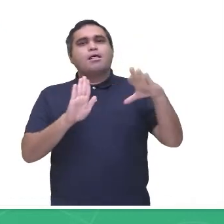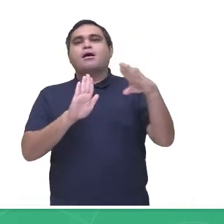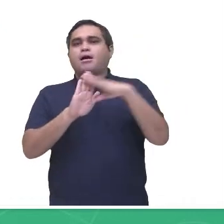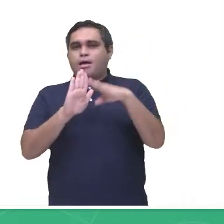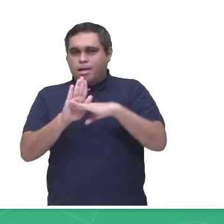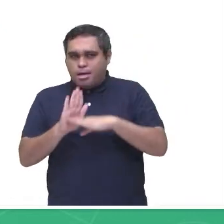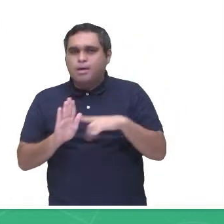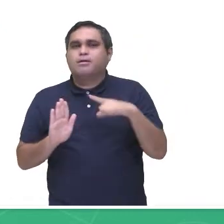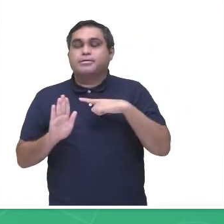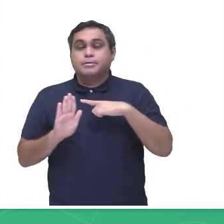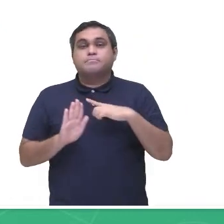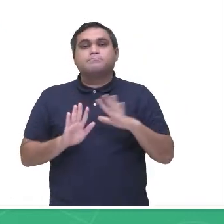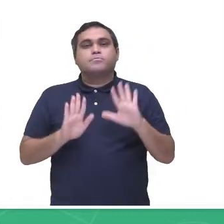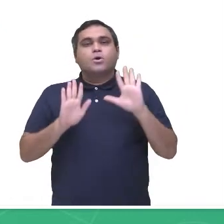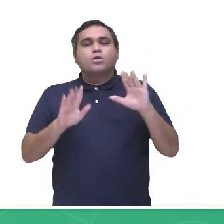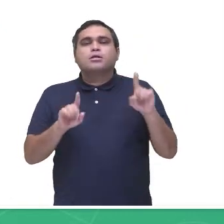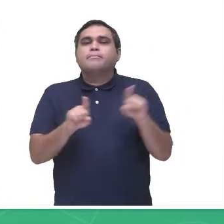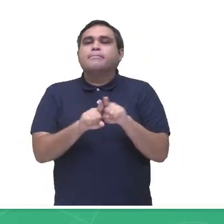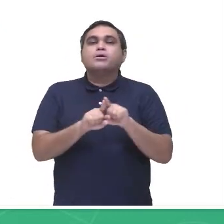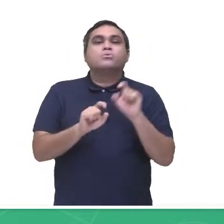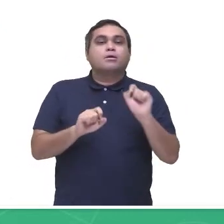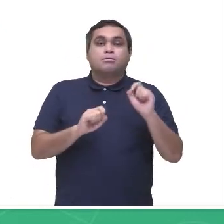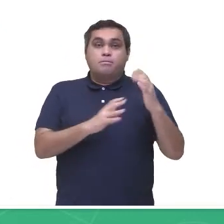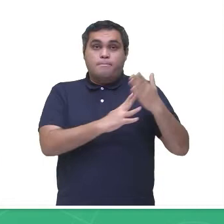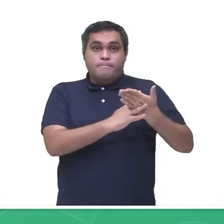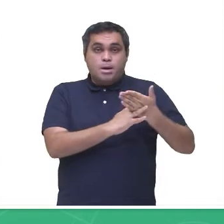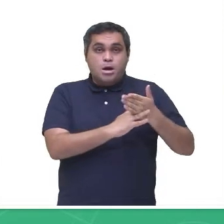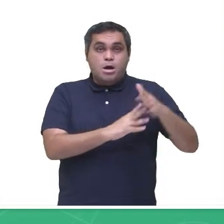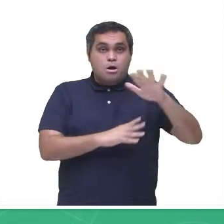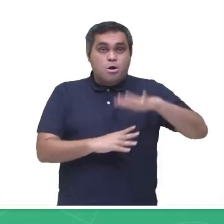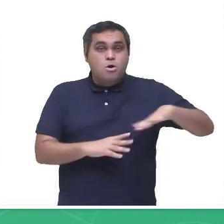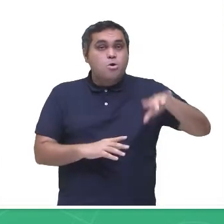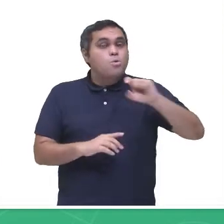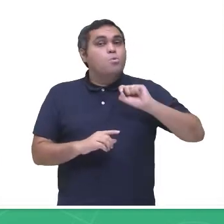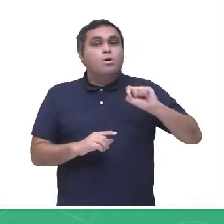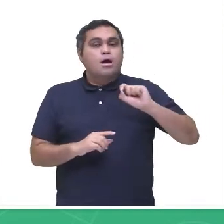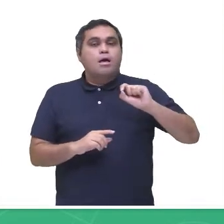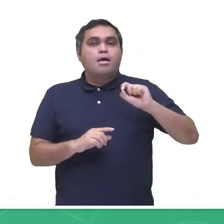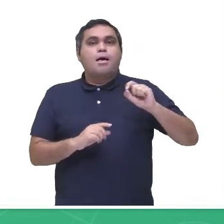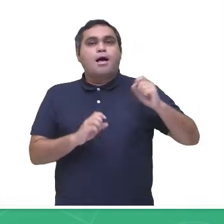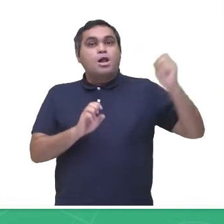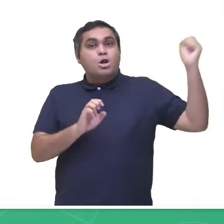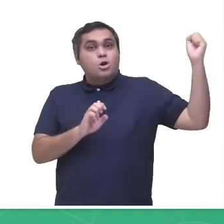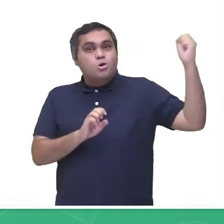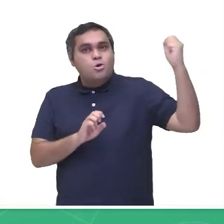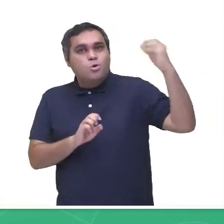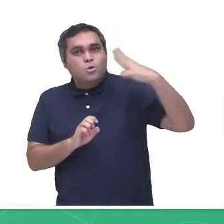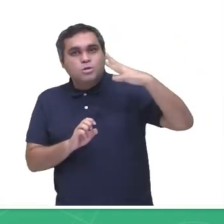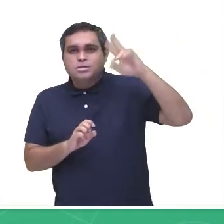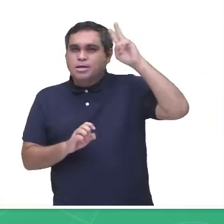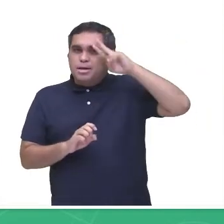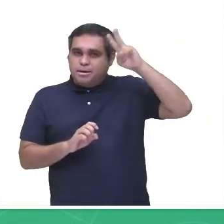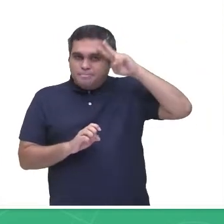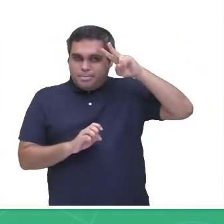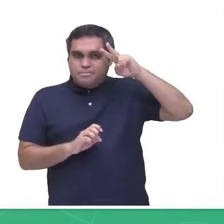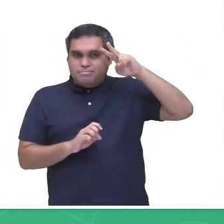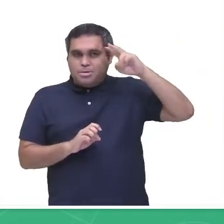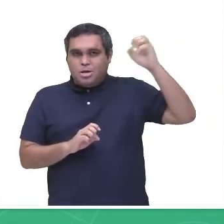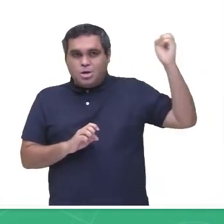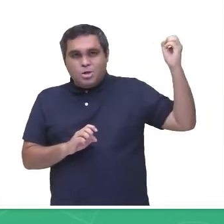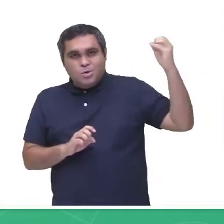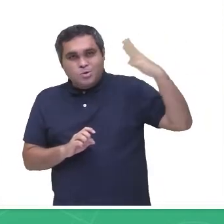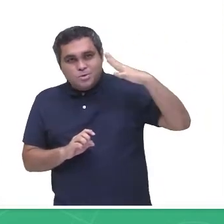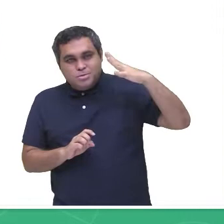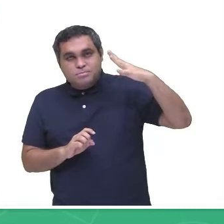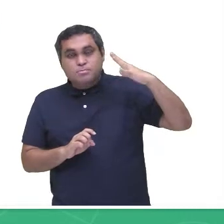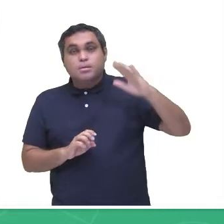peculiar da arte barroca é a importância do uso da luz. Olha aí a luz vindo. Lembra do período gótico? Pois é,